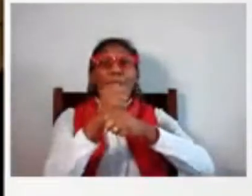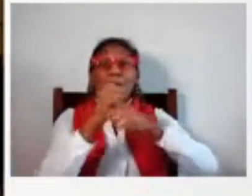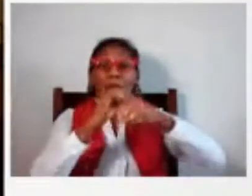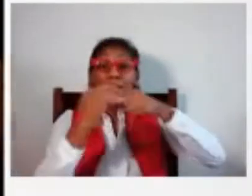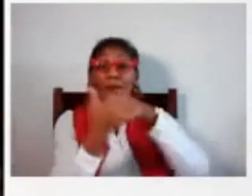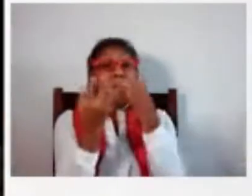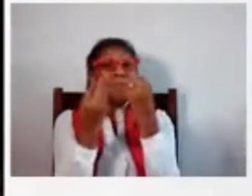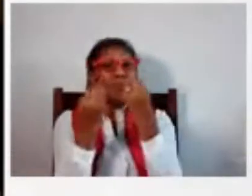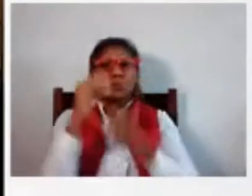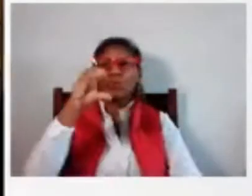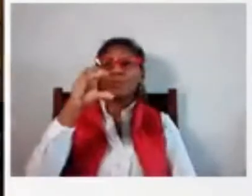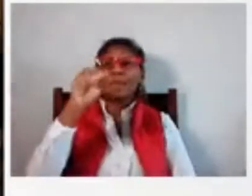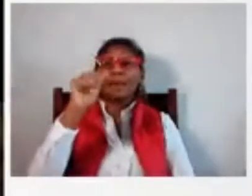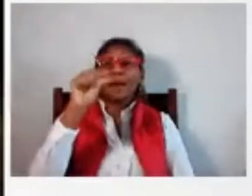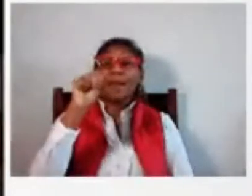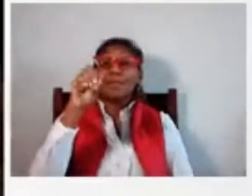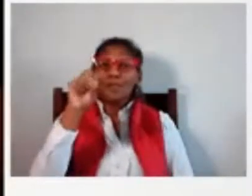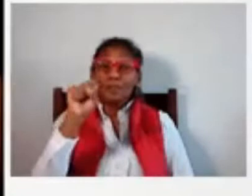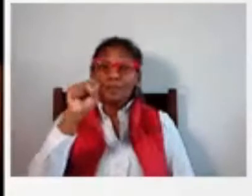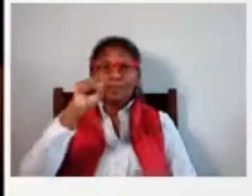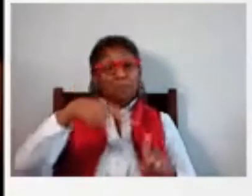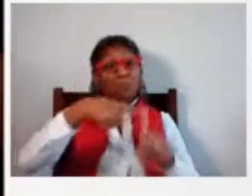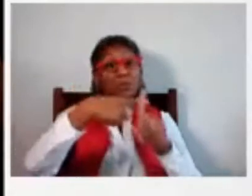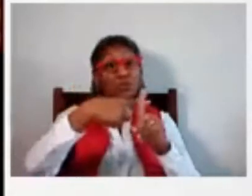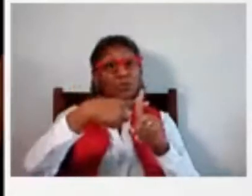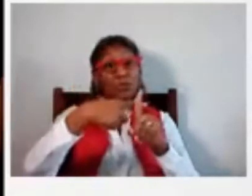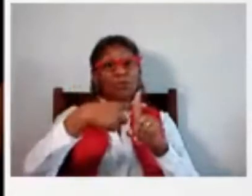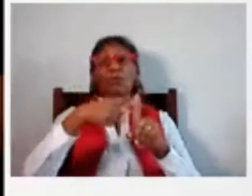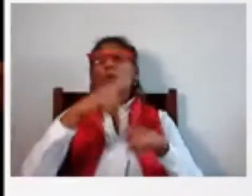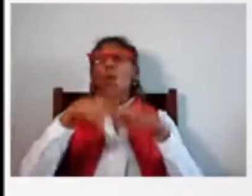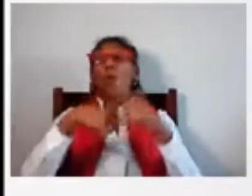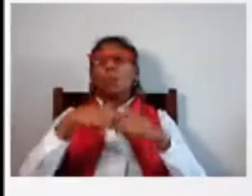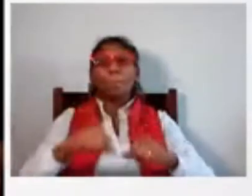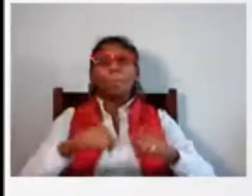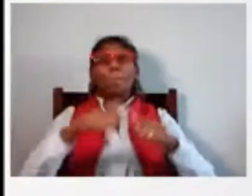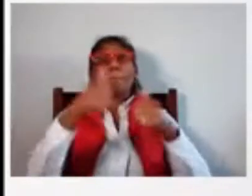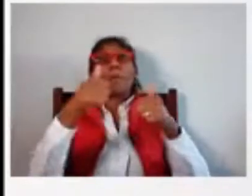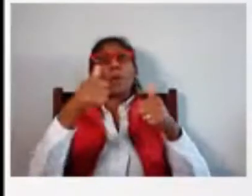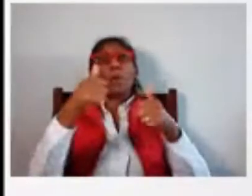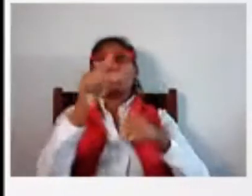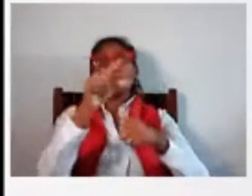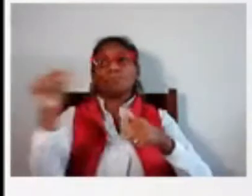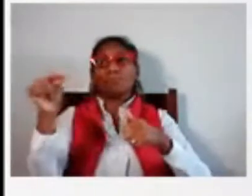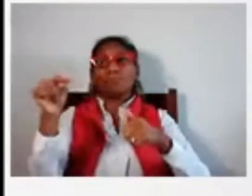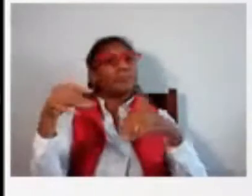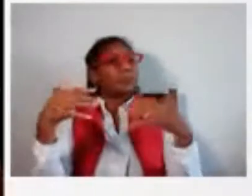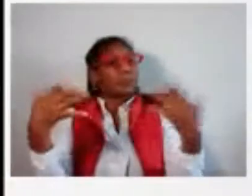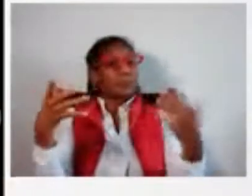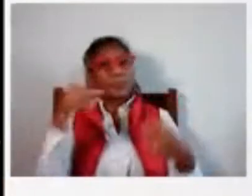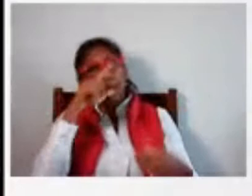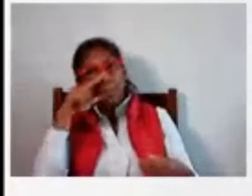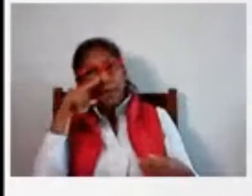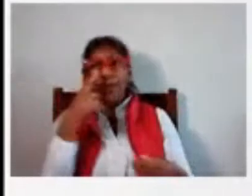entre casos ativos e casos recuperados. Quanto mais casos recuperados em proporção aos ativos, melhor, bandeira amarela no caso,